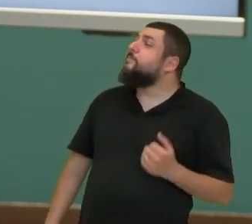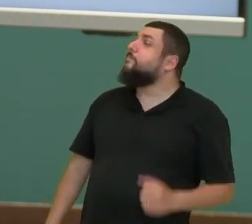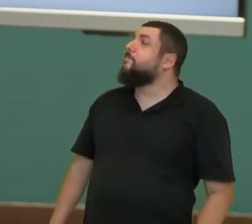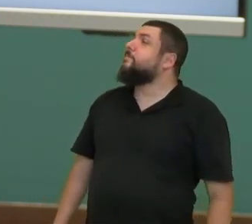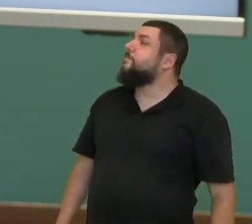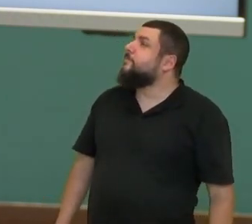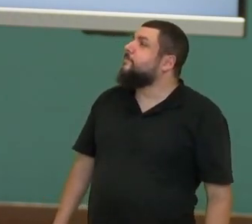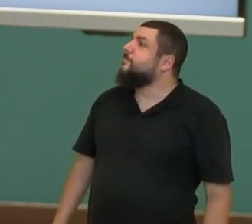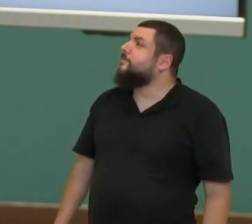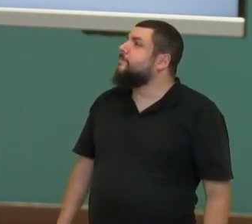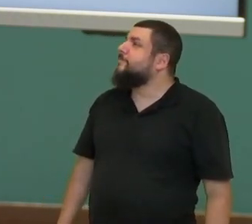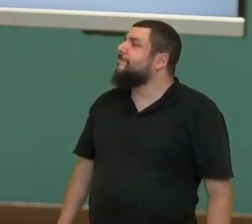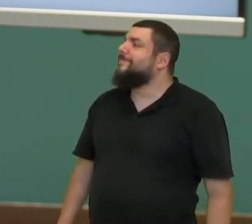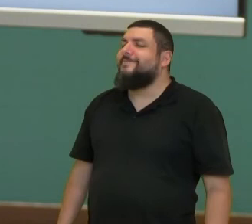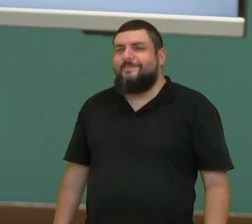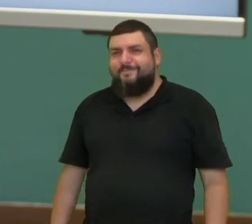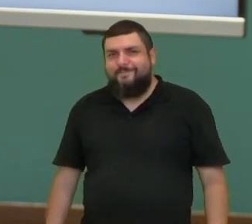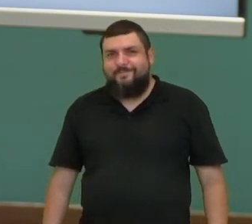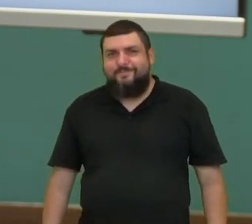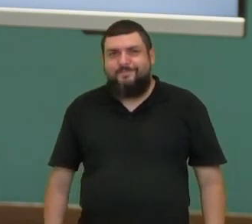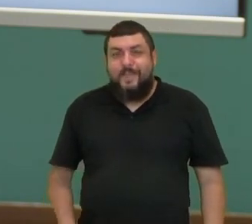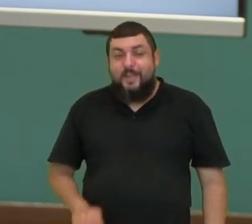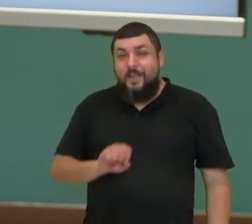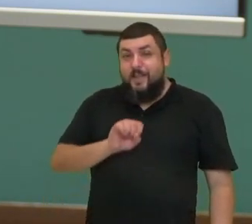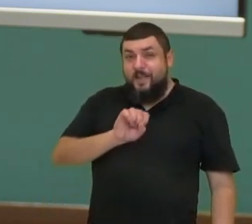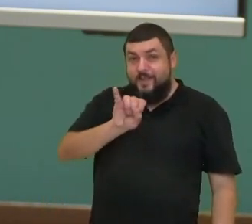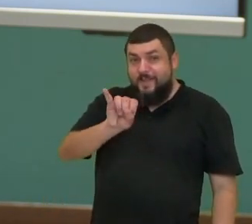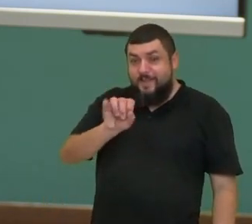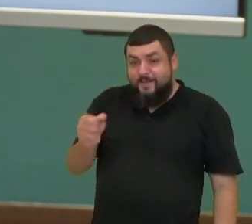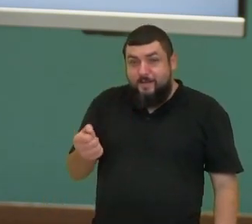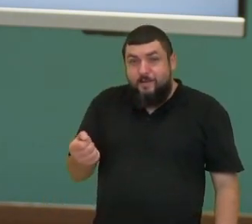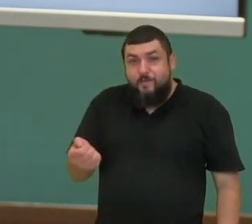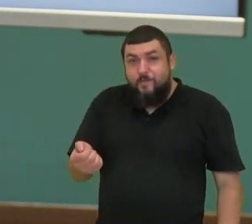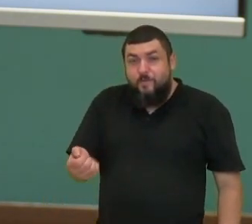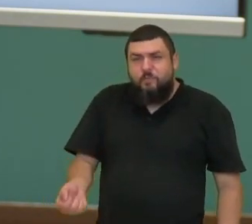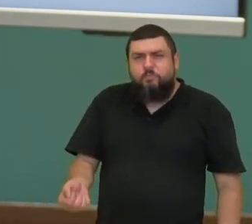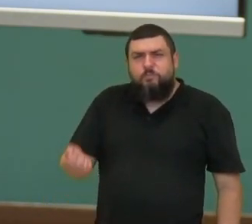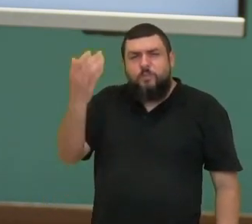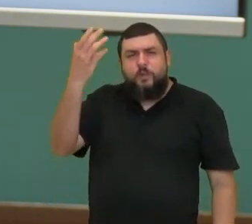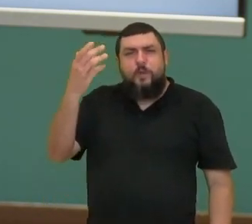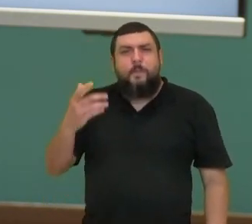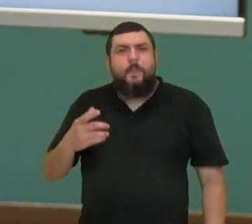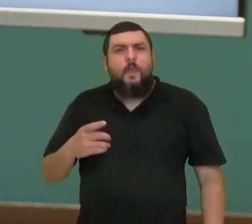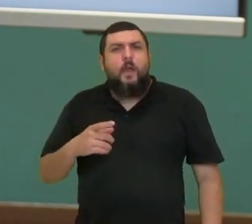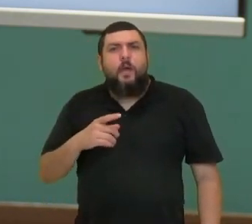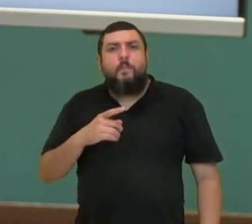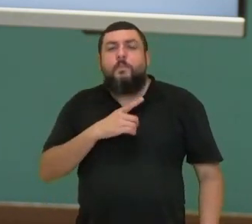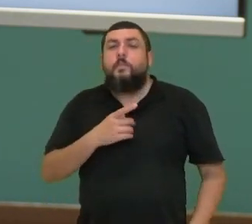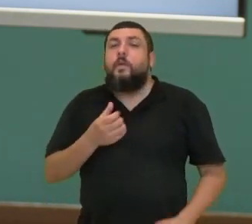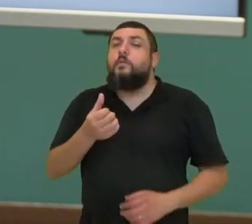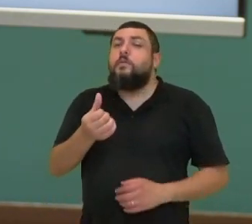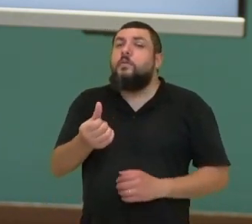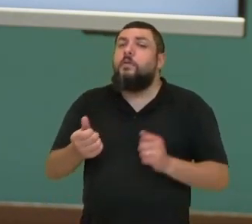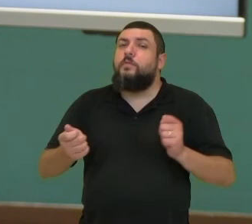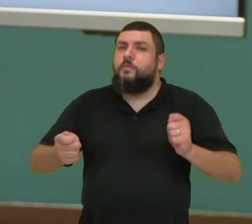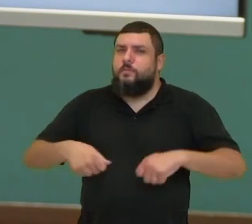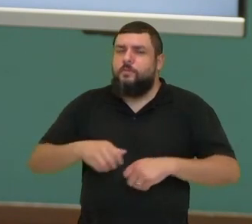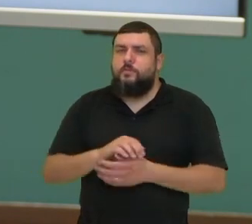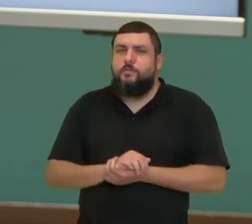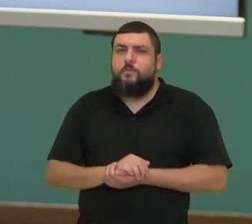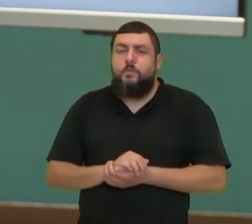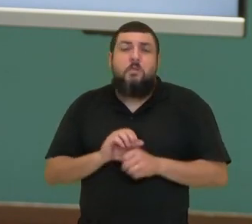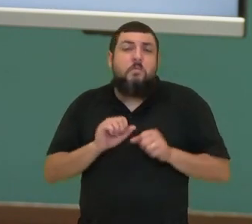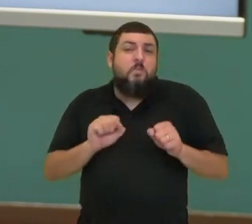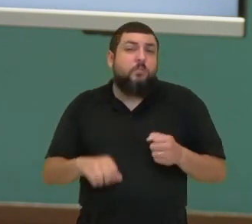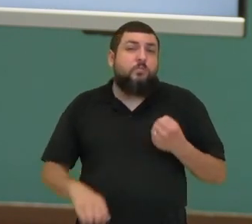pensar assim, quando a gente lança um dado, eu posso ter 6 possíveis resultados, não é mesmo? Pode ser que saia a